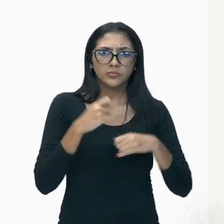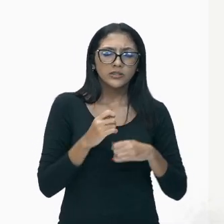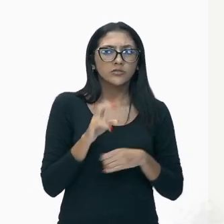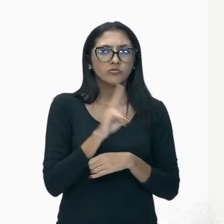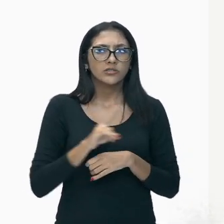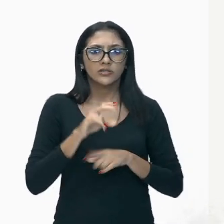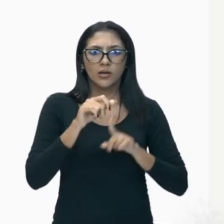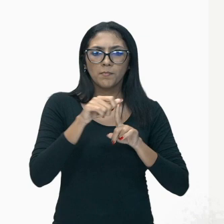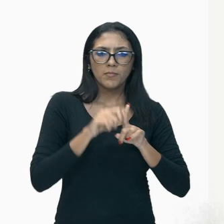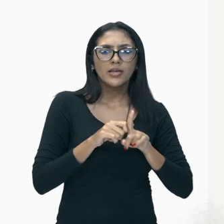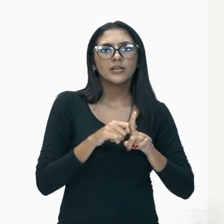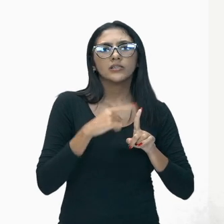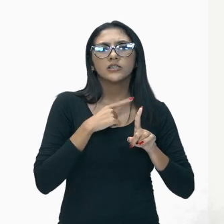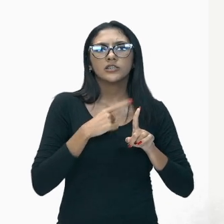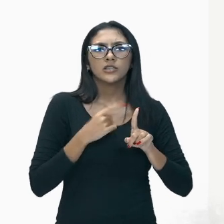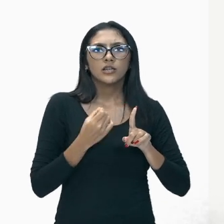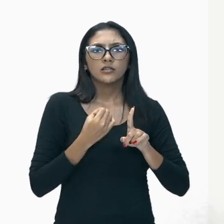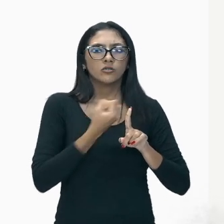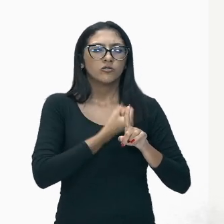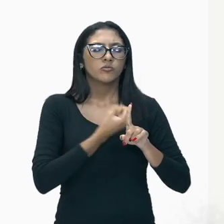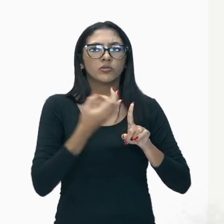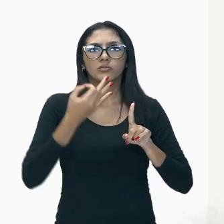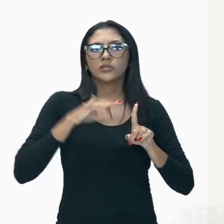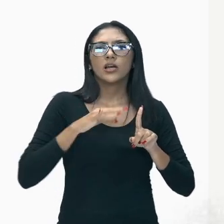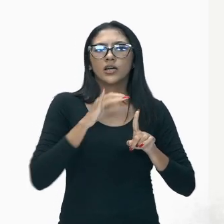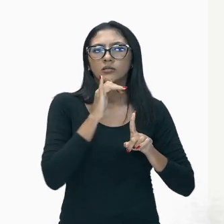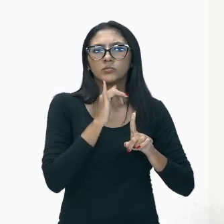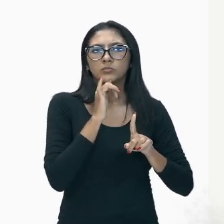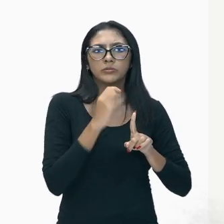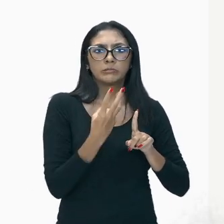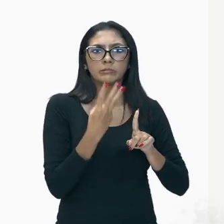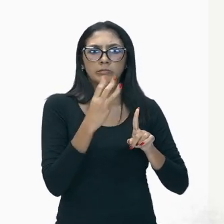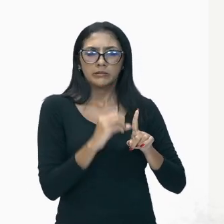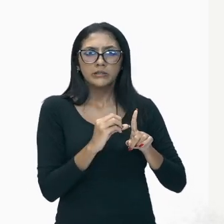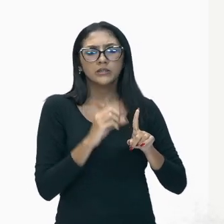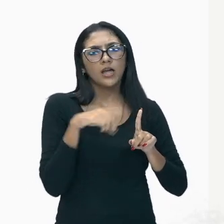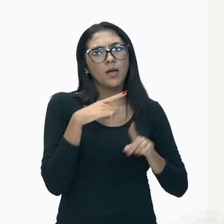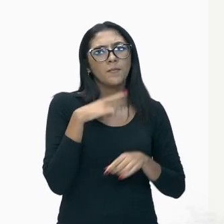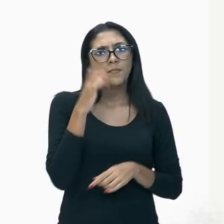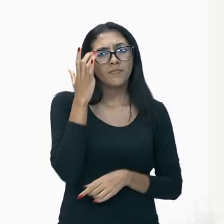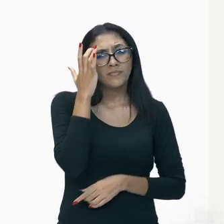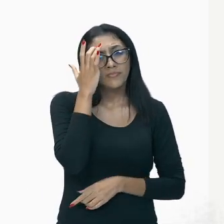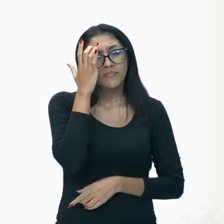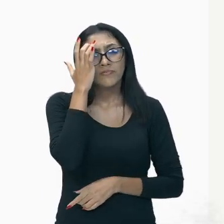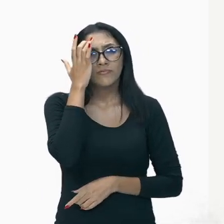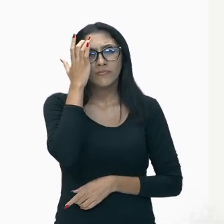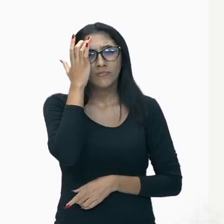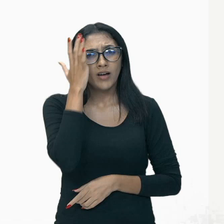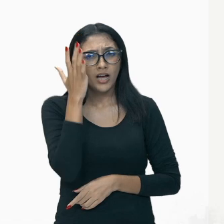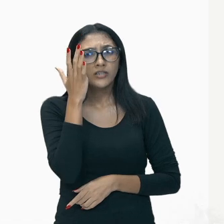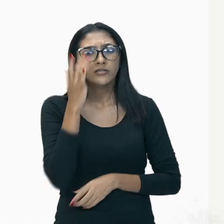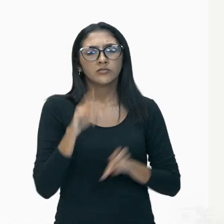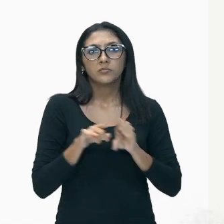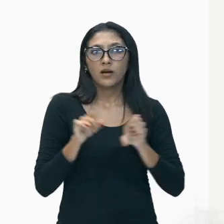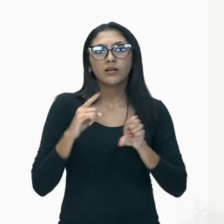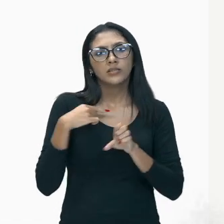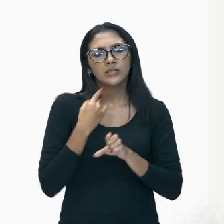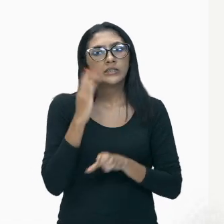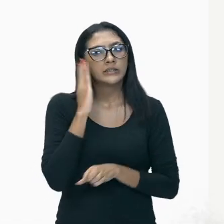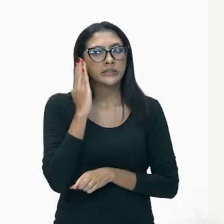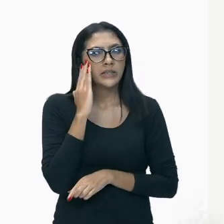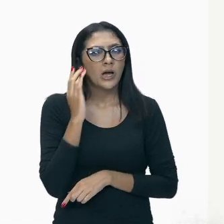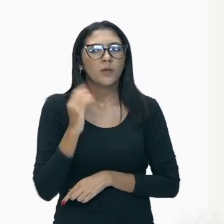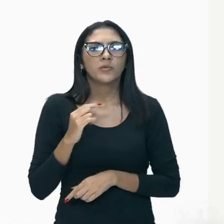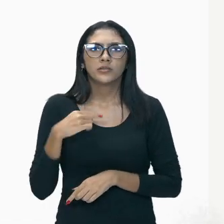redondos, ou seja, é muito mais fácil trabalhar com 30 do que 31. Mas, claro que na nossa prática, ao